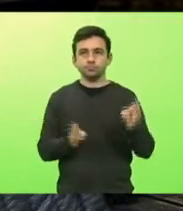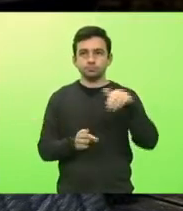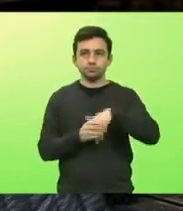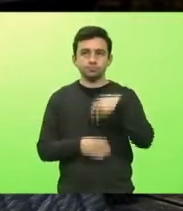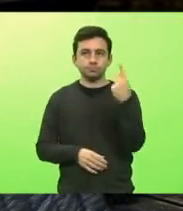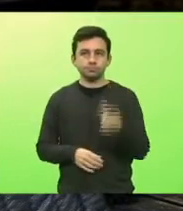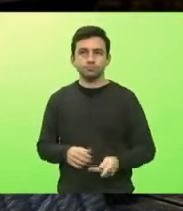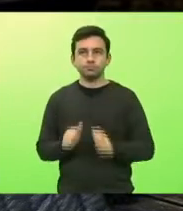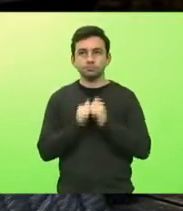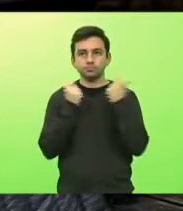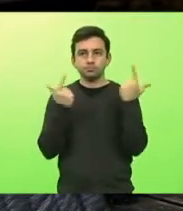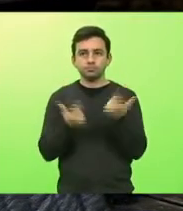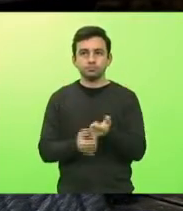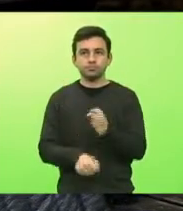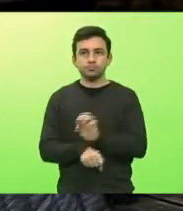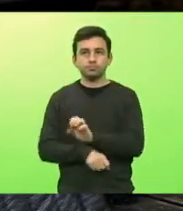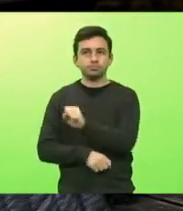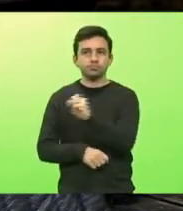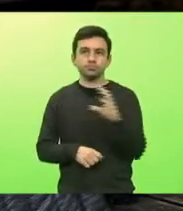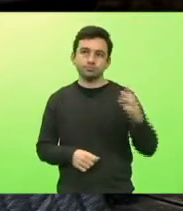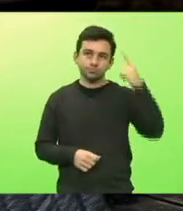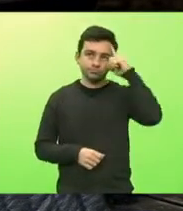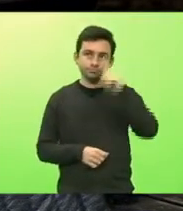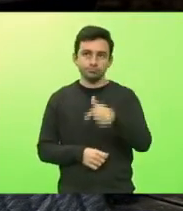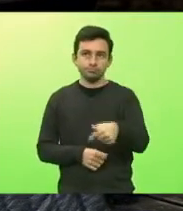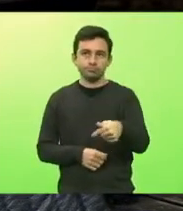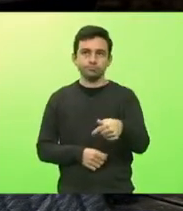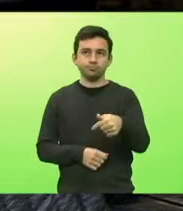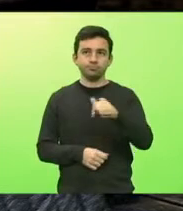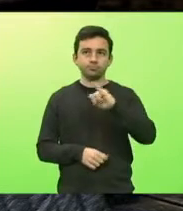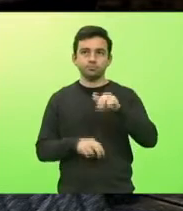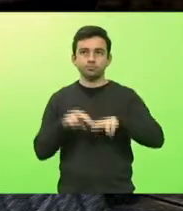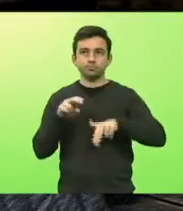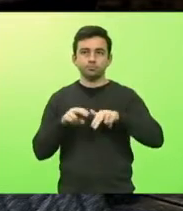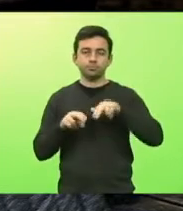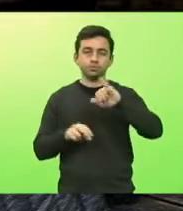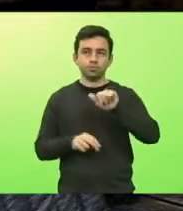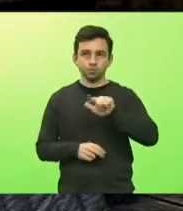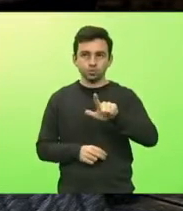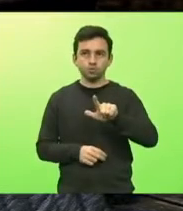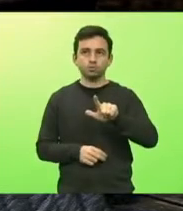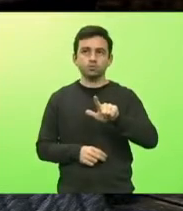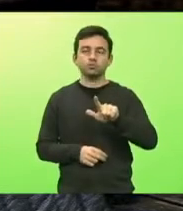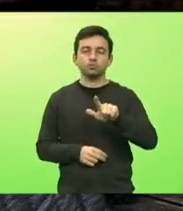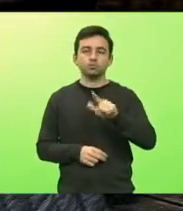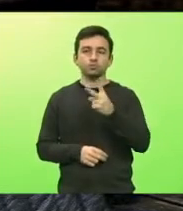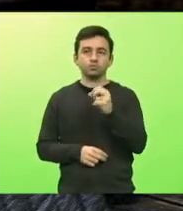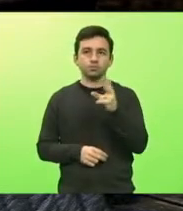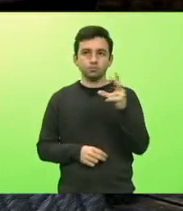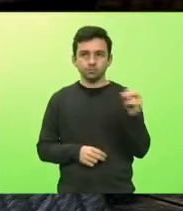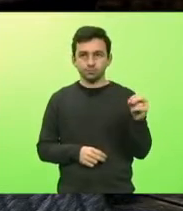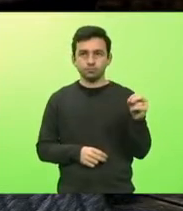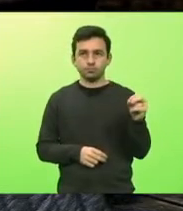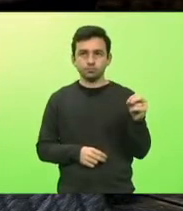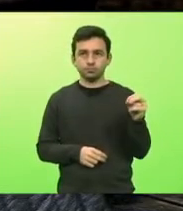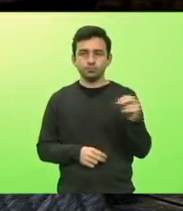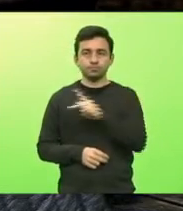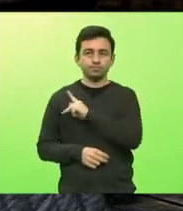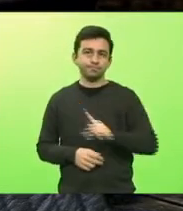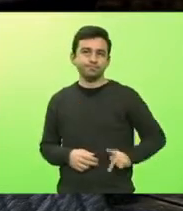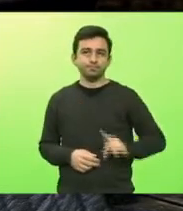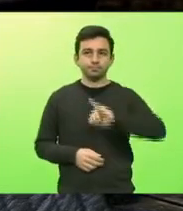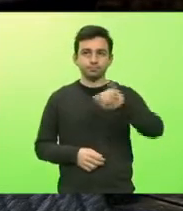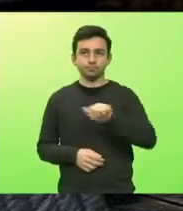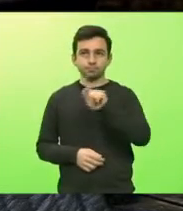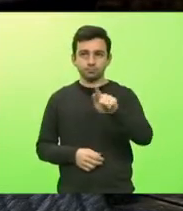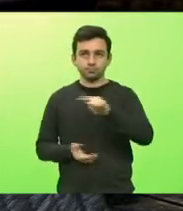legislativa do Estado de Santa Catarina, realizada em 7 de julho de 2020. Na presidência, o deputado Júlio Garcia,